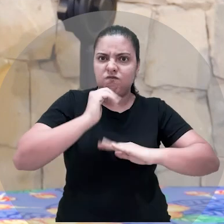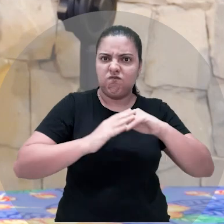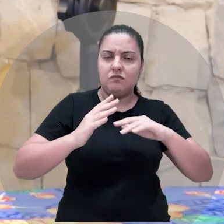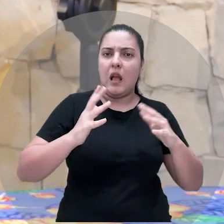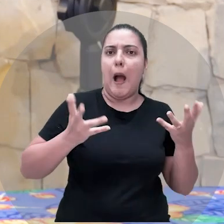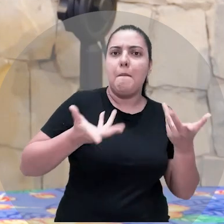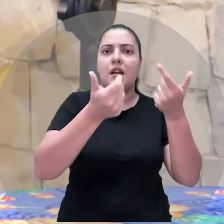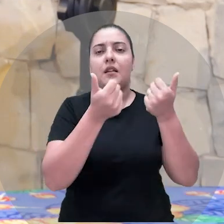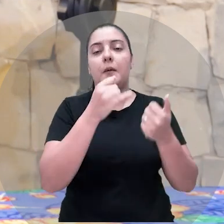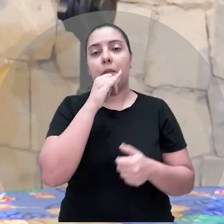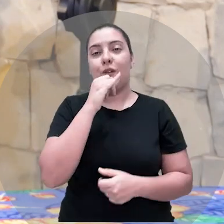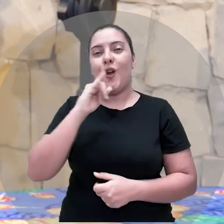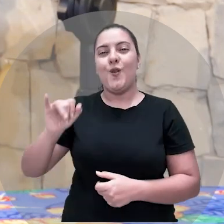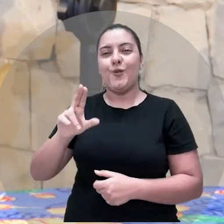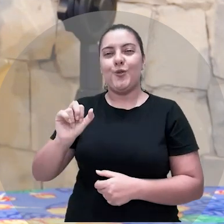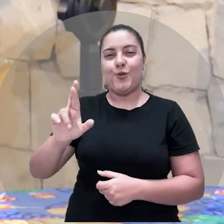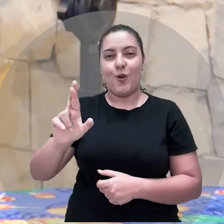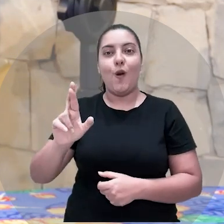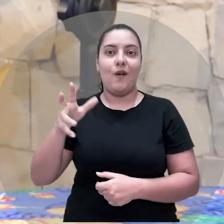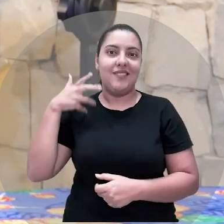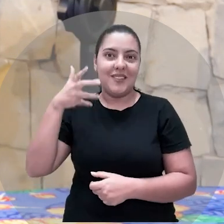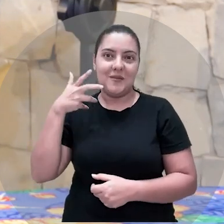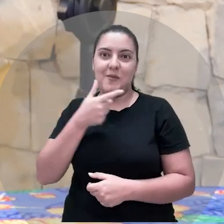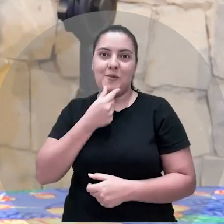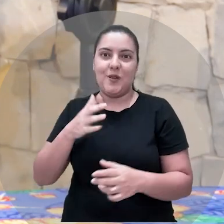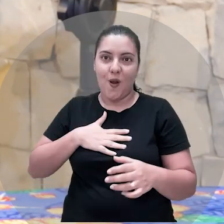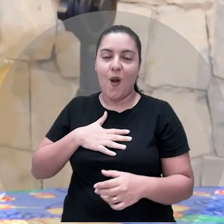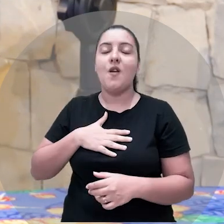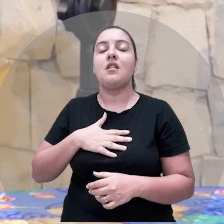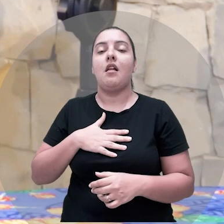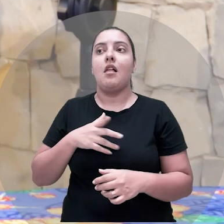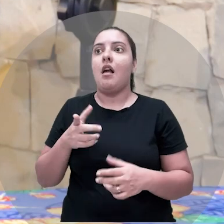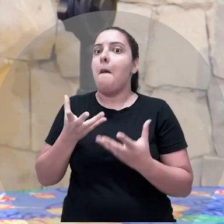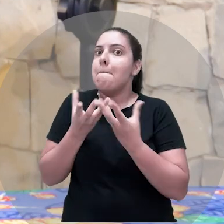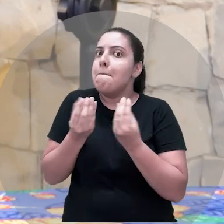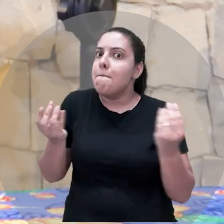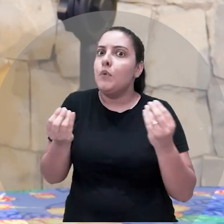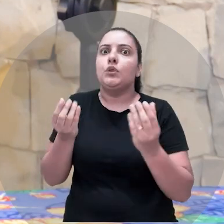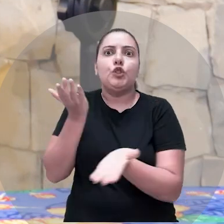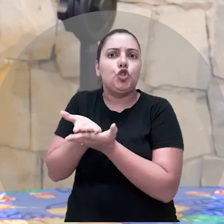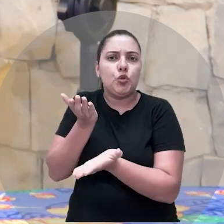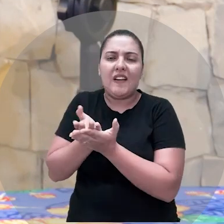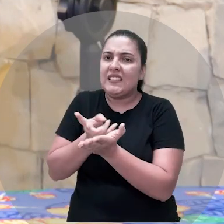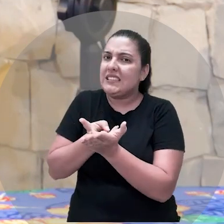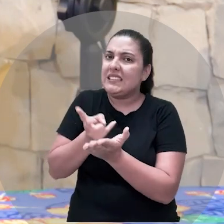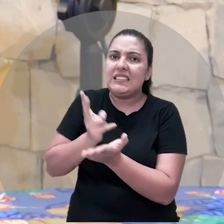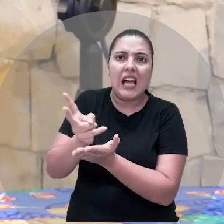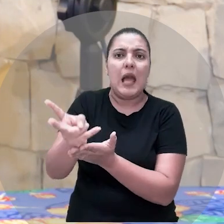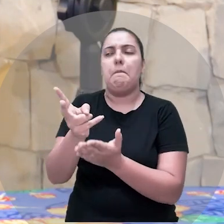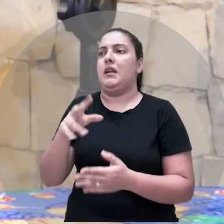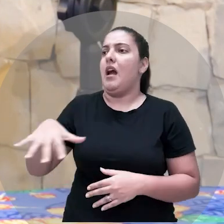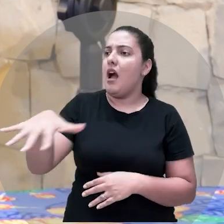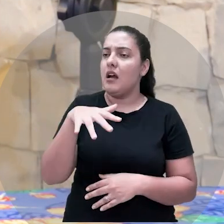eles têm hiper foco então por exemplo o caso Júnior dele era uma coisa que ele gostava de música então era algo que ele buscava